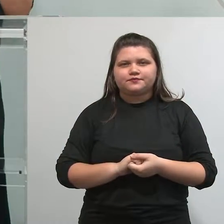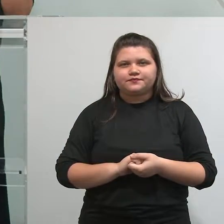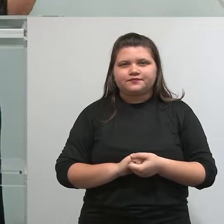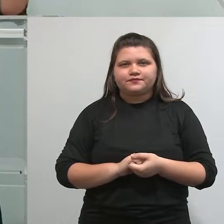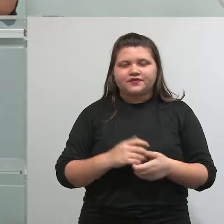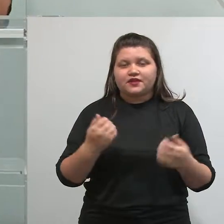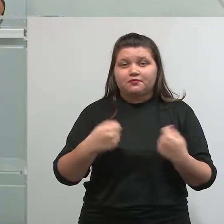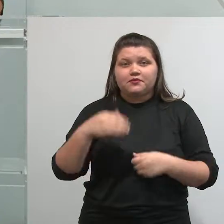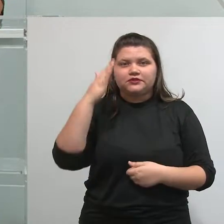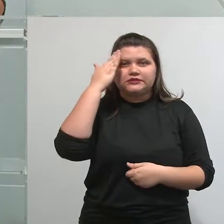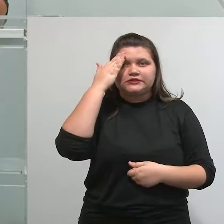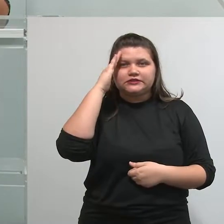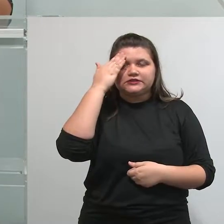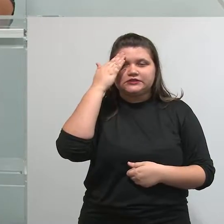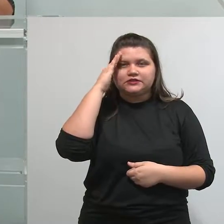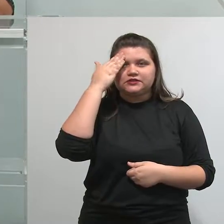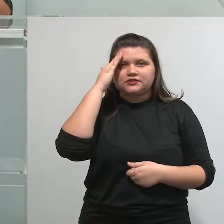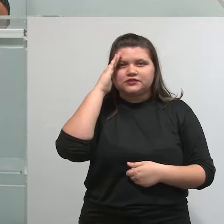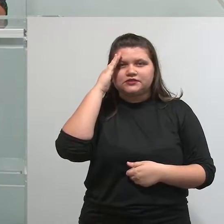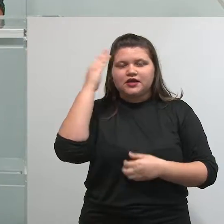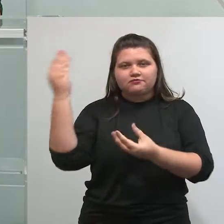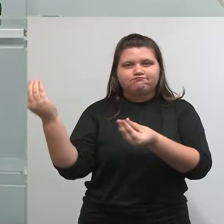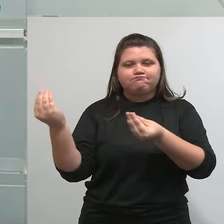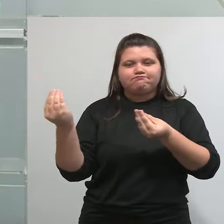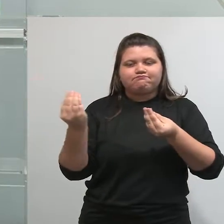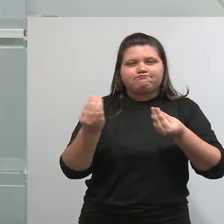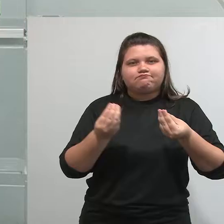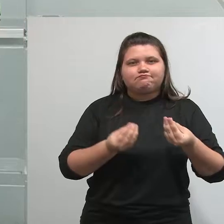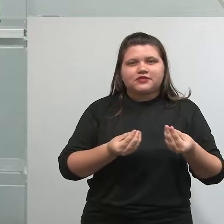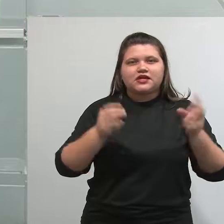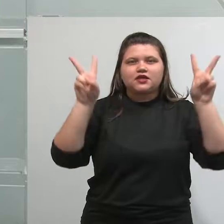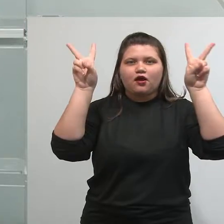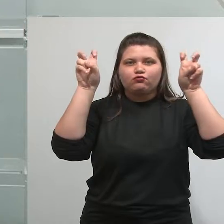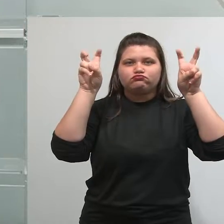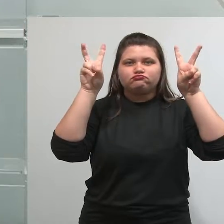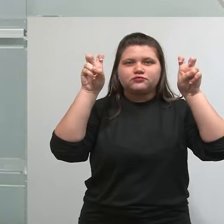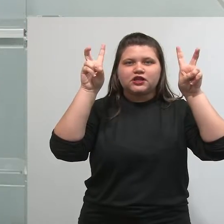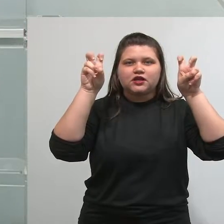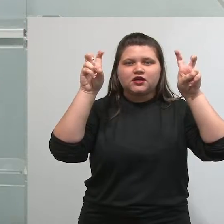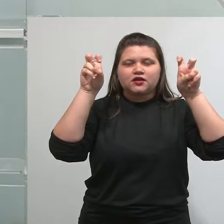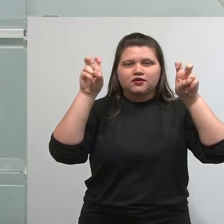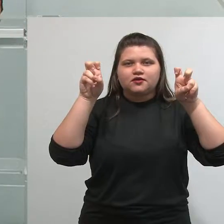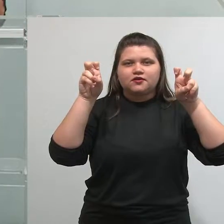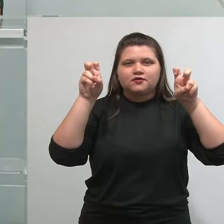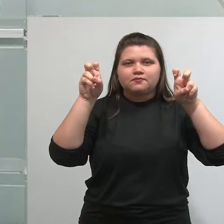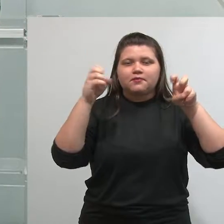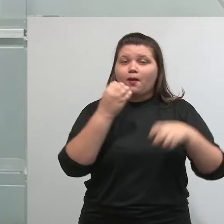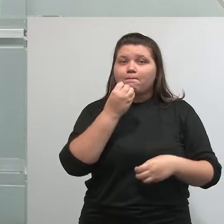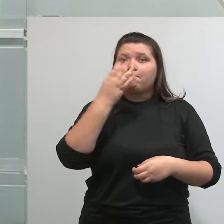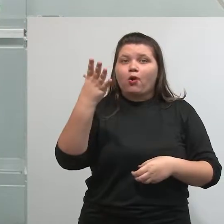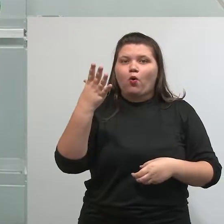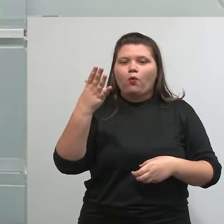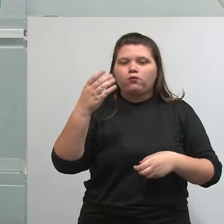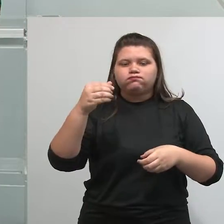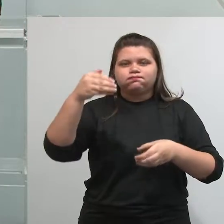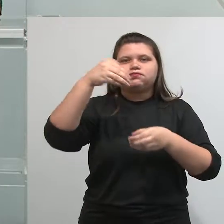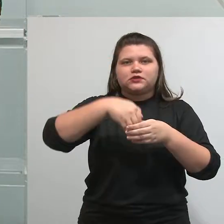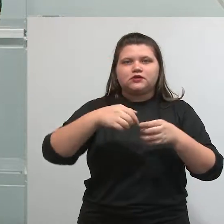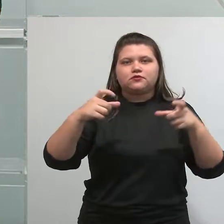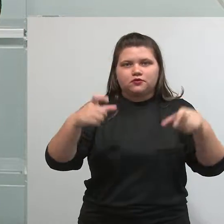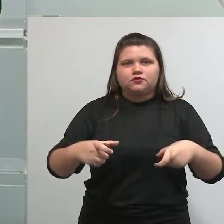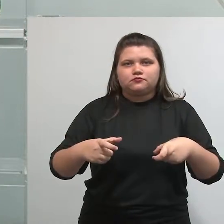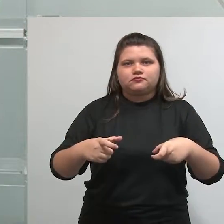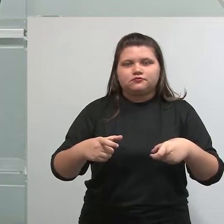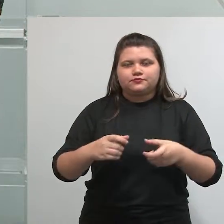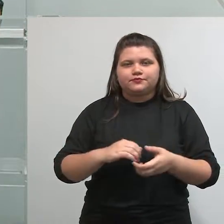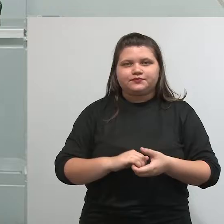o encaixe aqui é trazer uma temática que seja realmente relevante para o ambiente. Professora, mas eu vou pelo